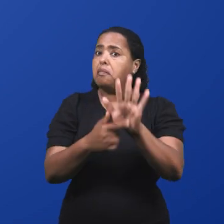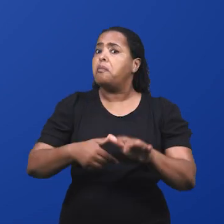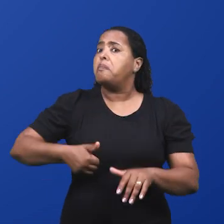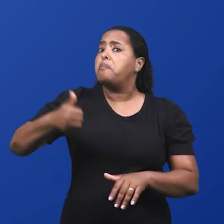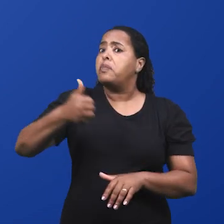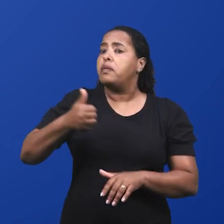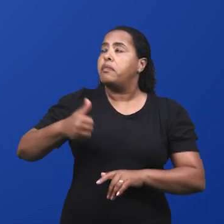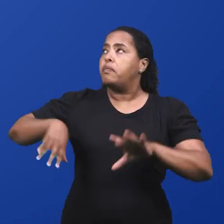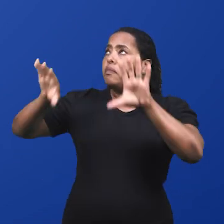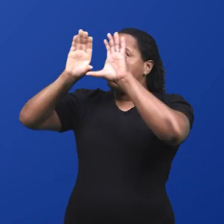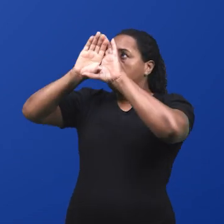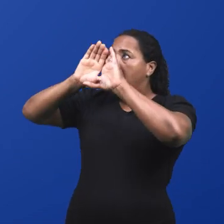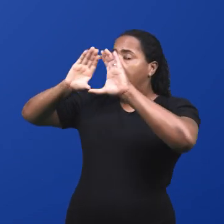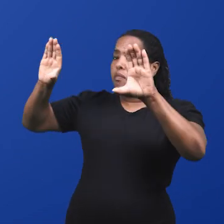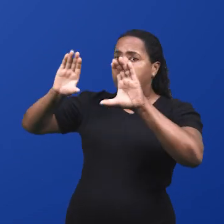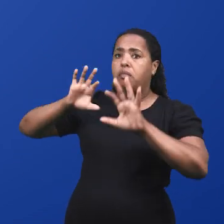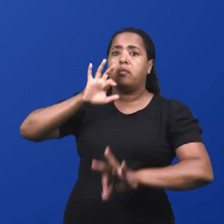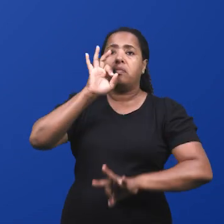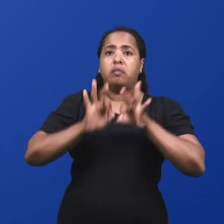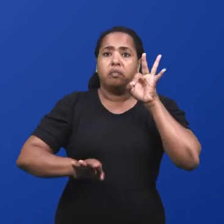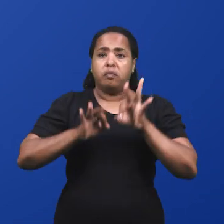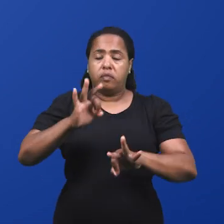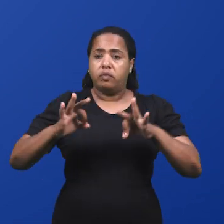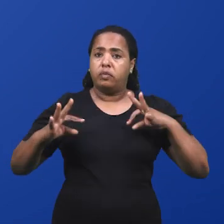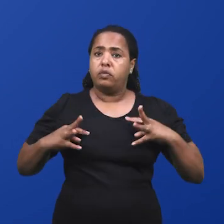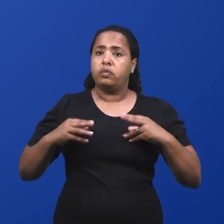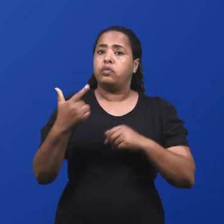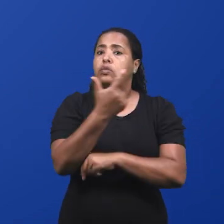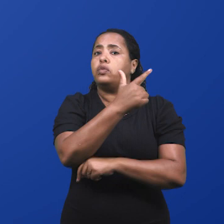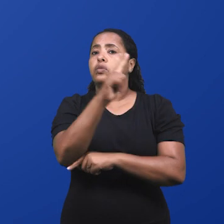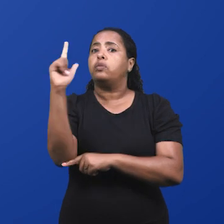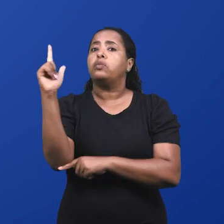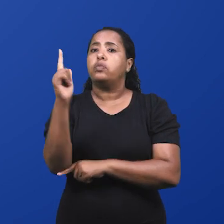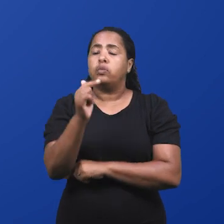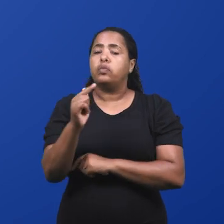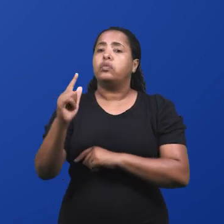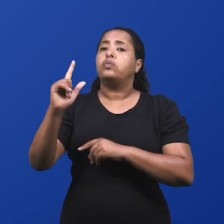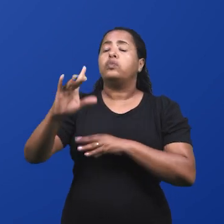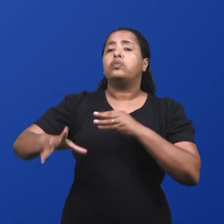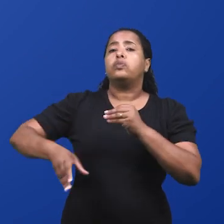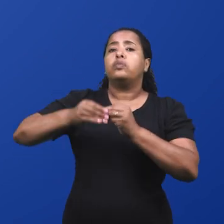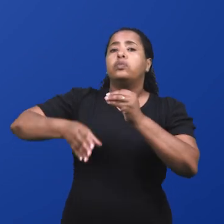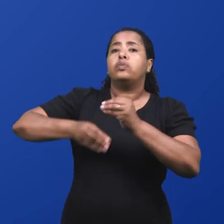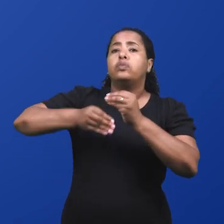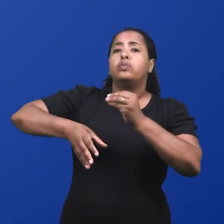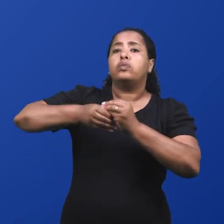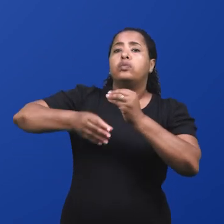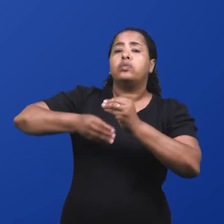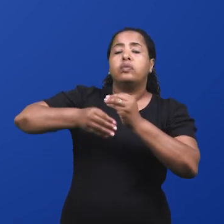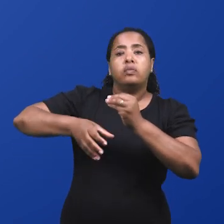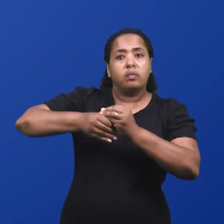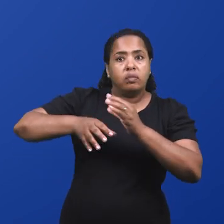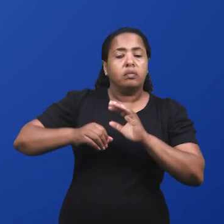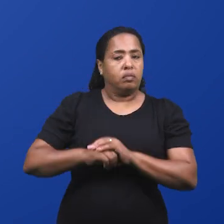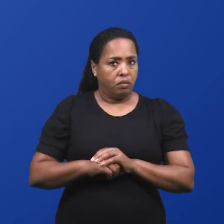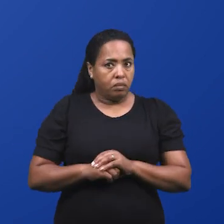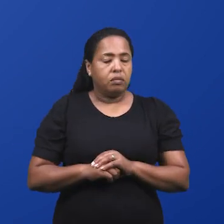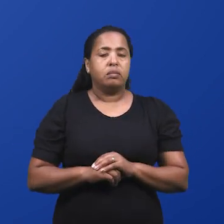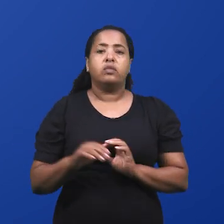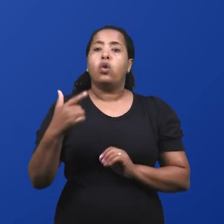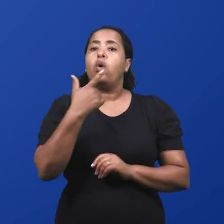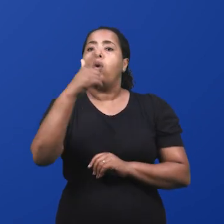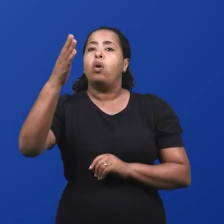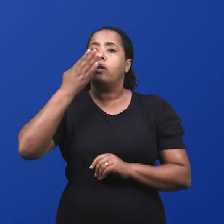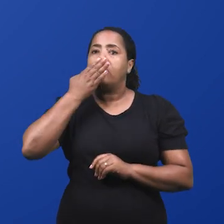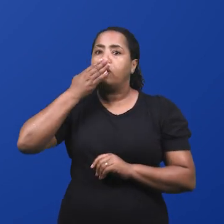assim: Buscai primeiro o reino dos céus e a sua justiça, e todas as outras coisas vos serão acrescentadas.